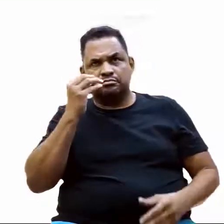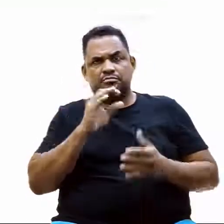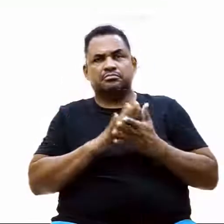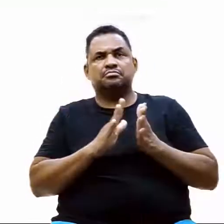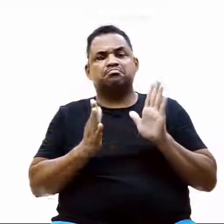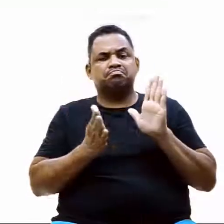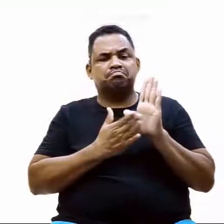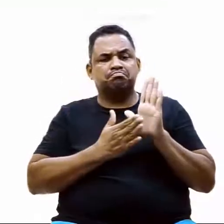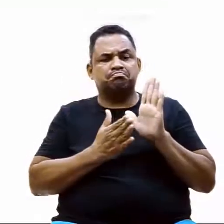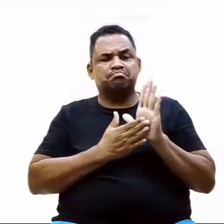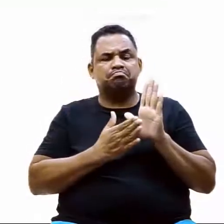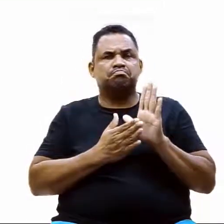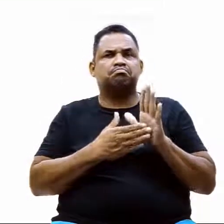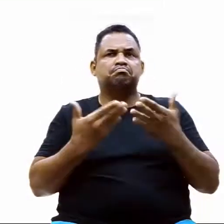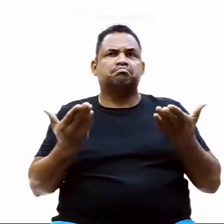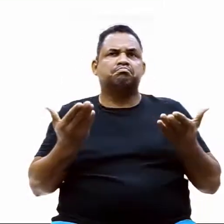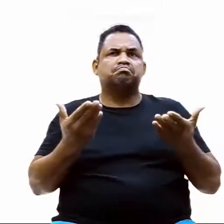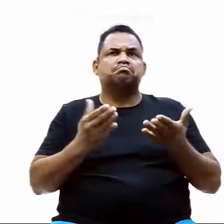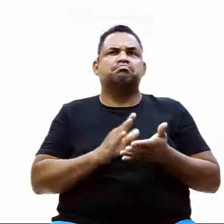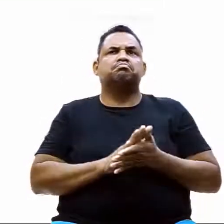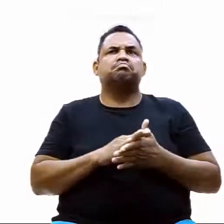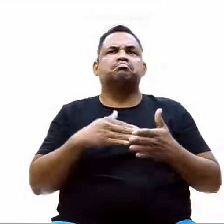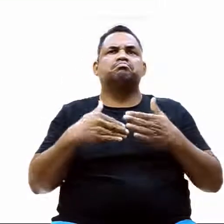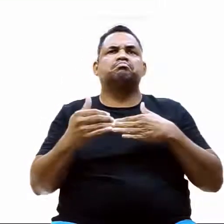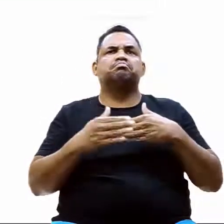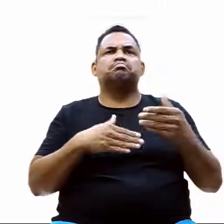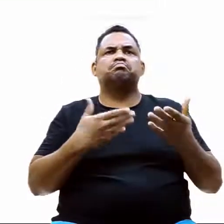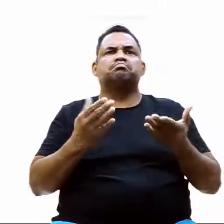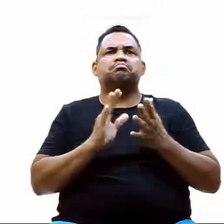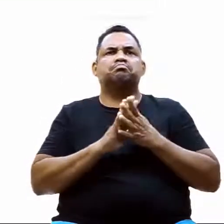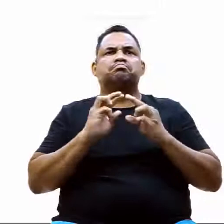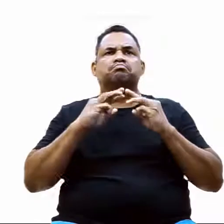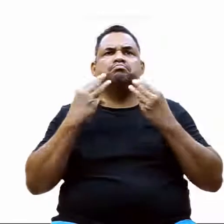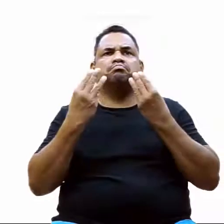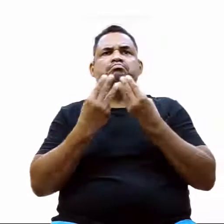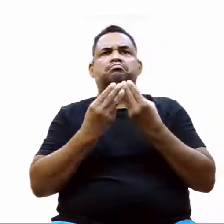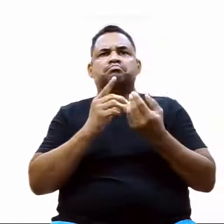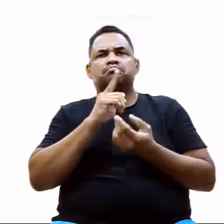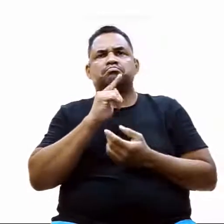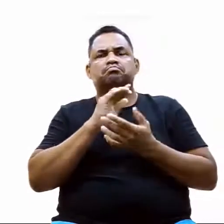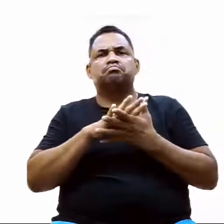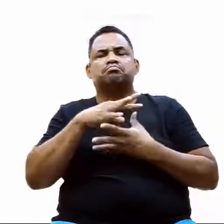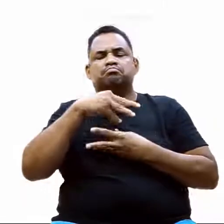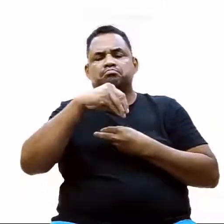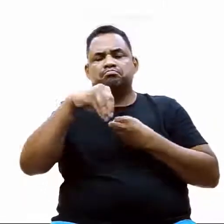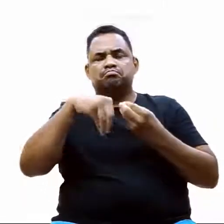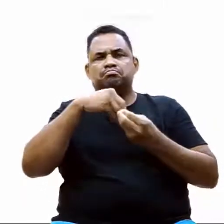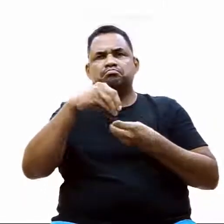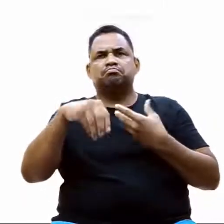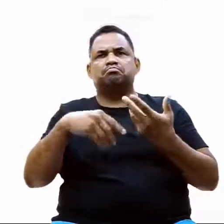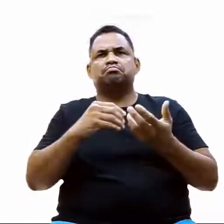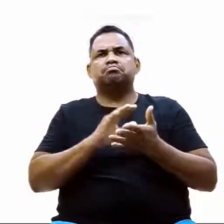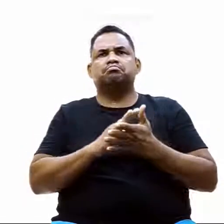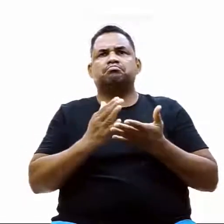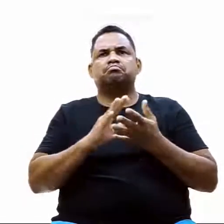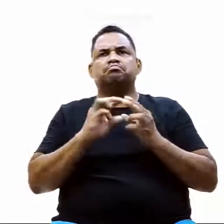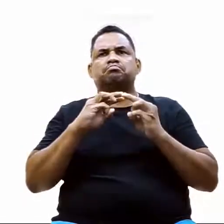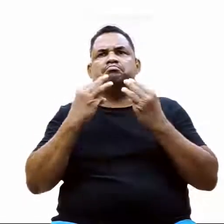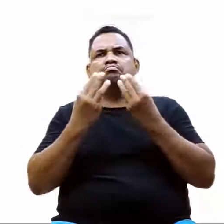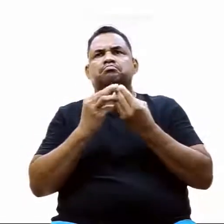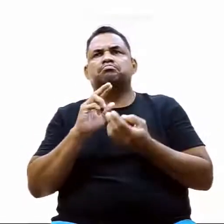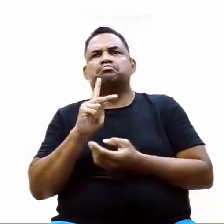comprovou-se que qualquer que seja a massa de água decomposta, as massas